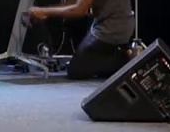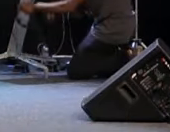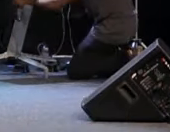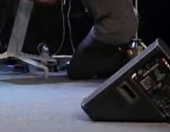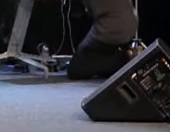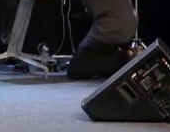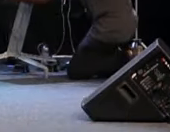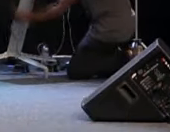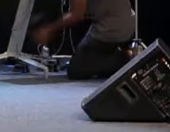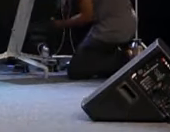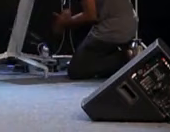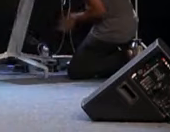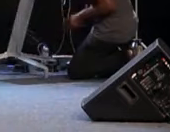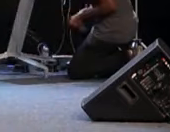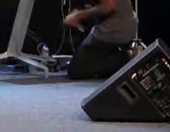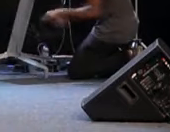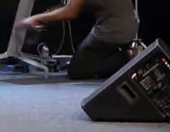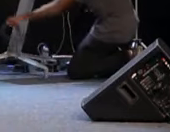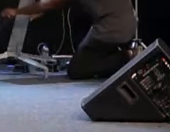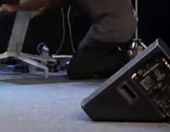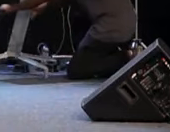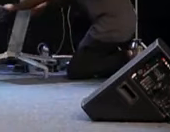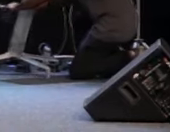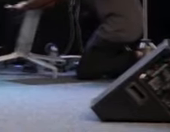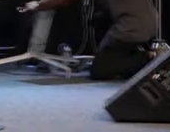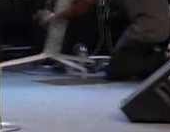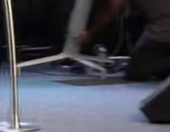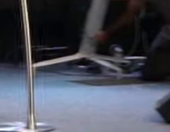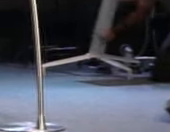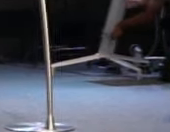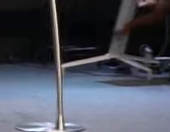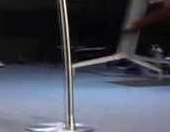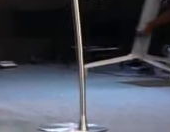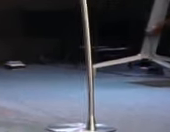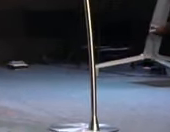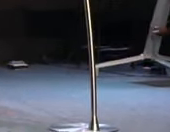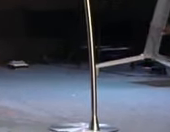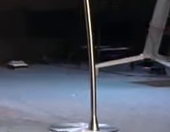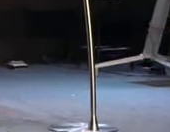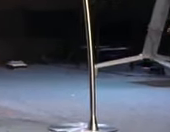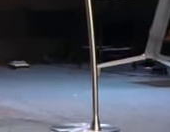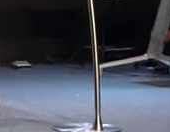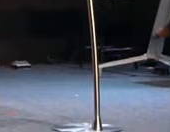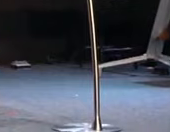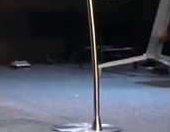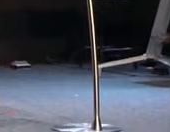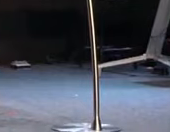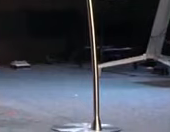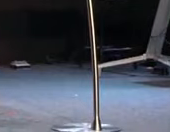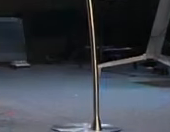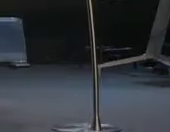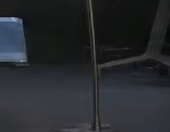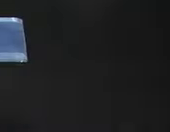E onde é que você está vendo o Senhor? Numa nuvem branca? Não. Eu estou vendo o Senhor.